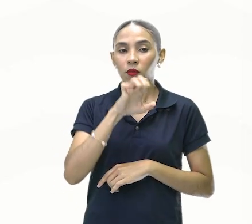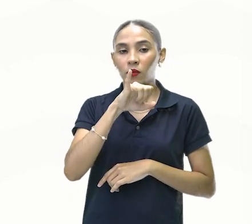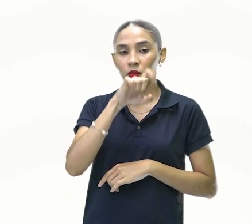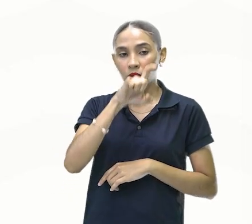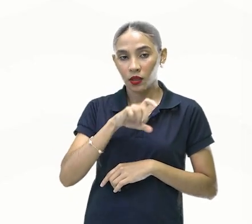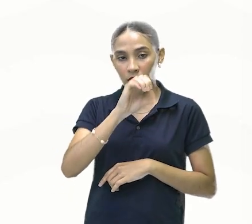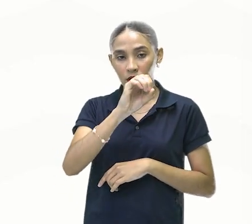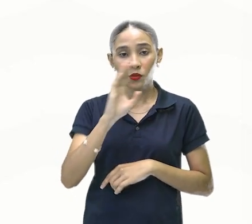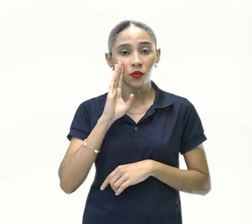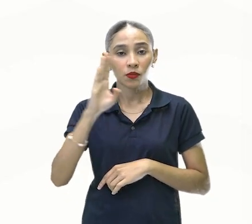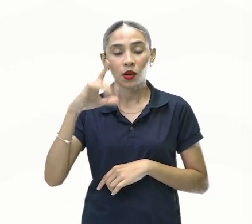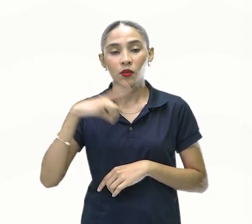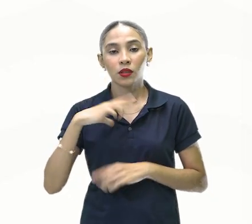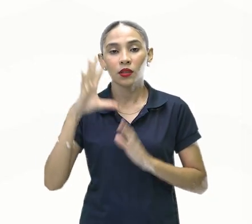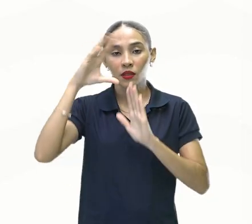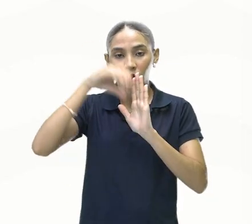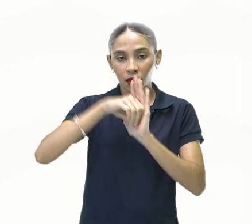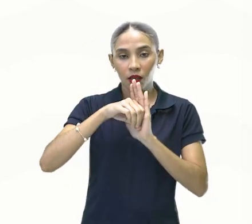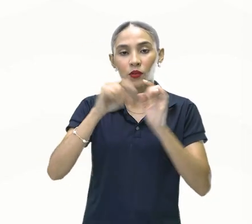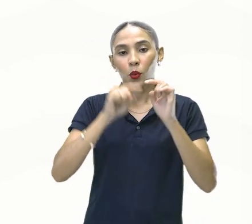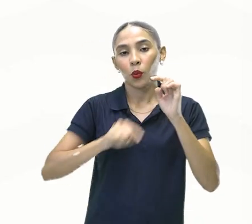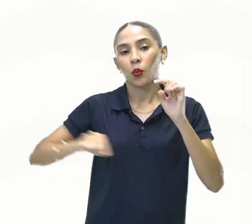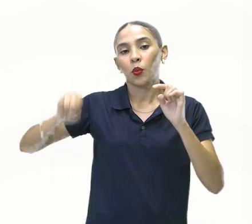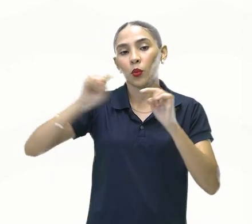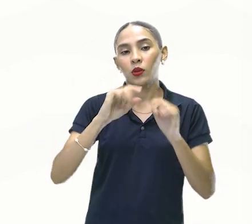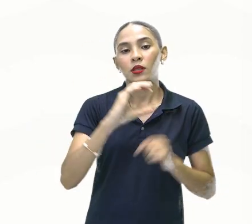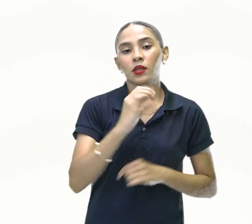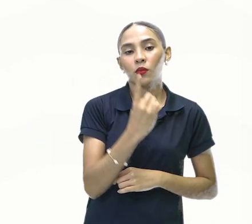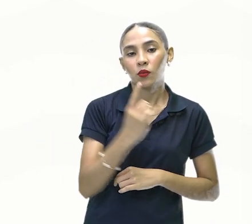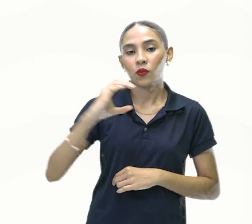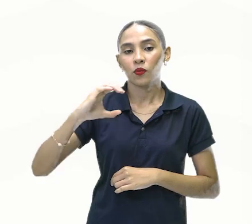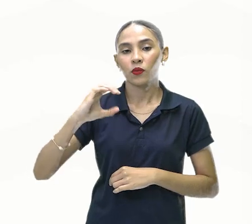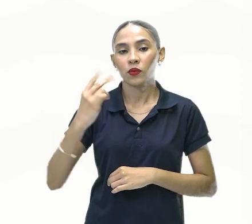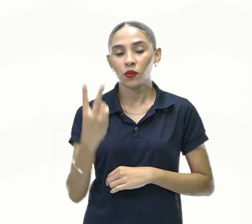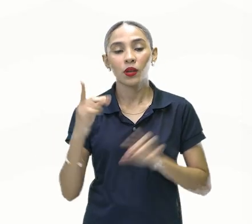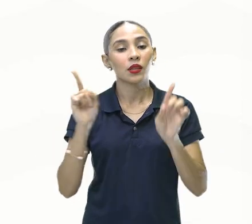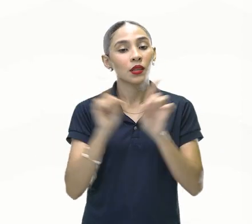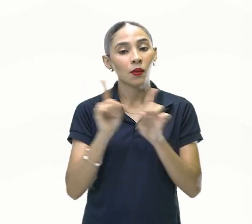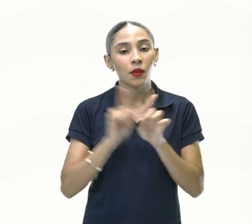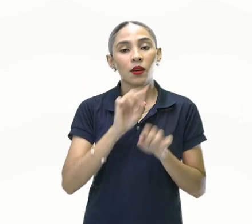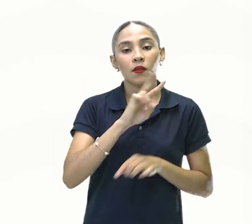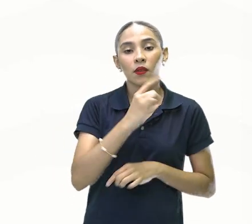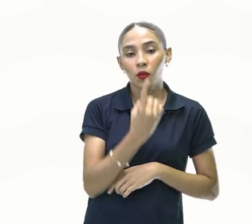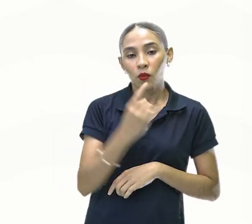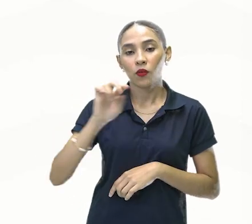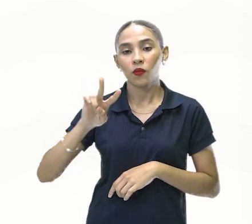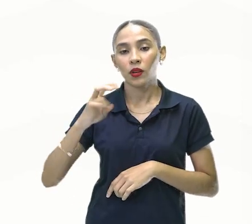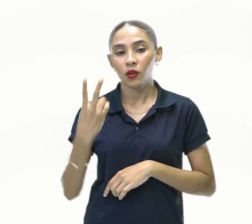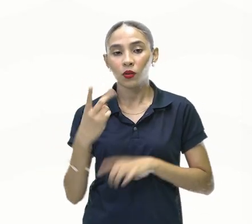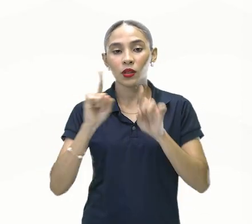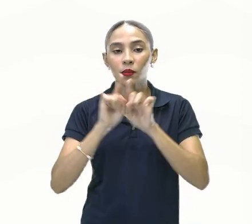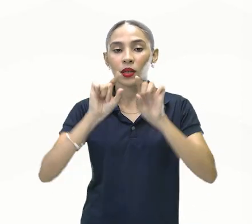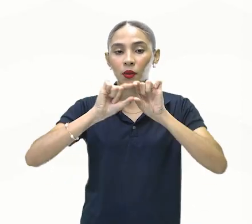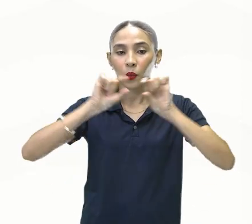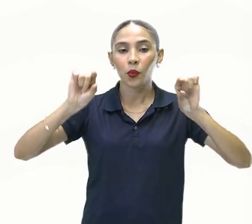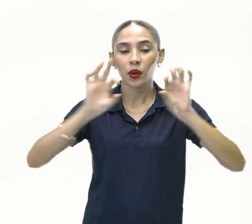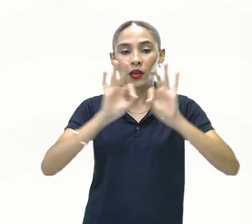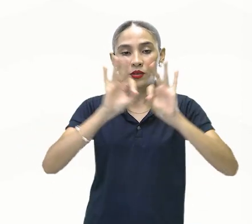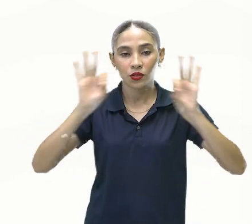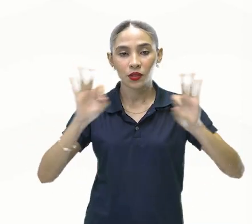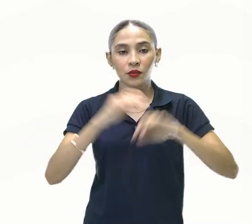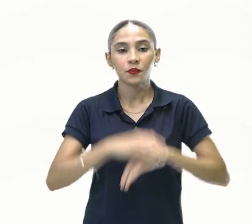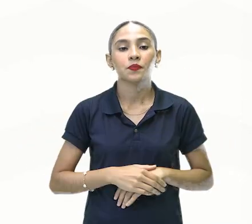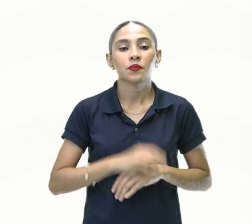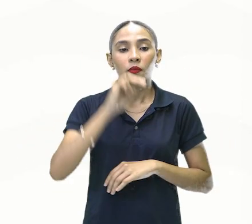Eixo principal, eixo que contém C1 e C2 e também V1 e V2. Espessura da lente é a distância entre V1